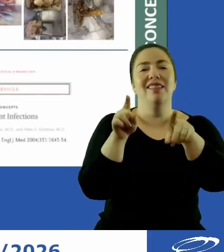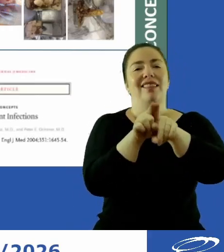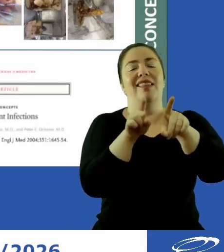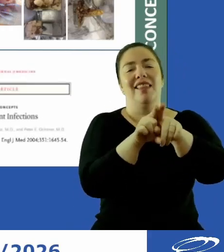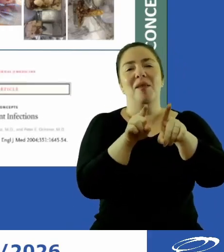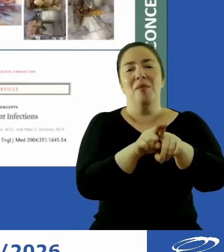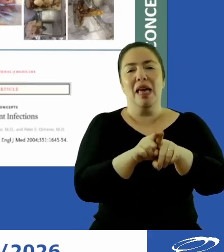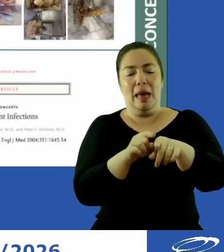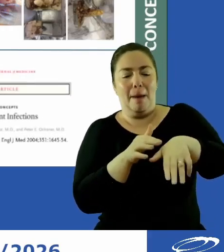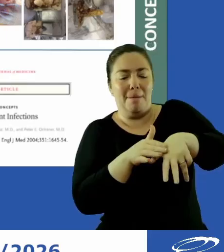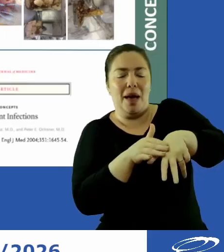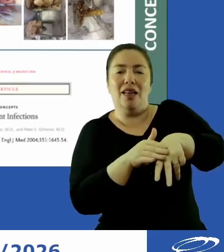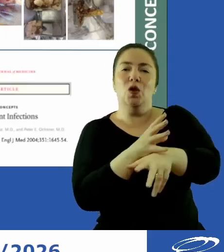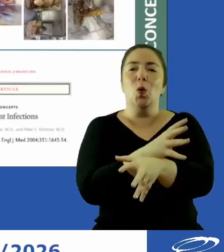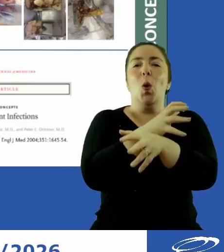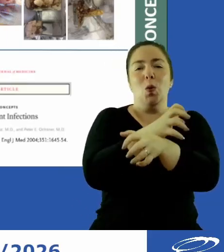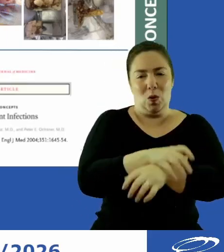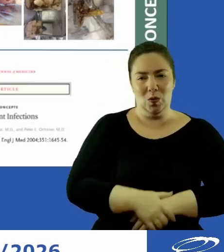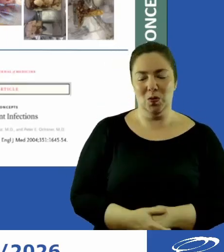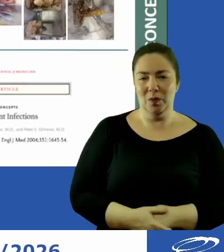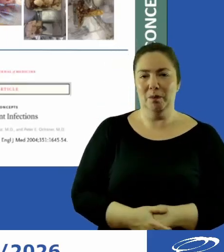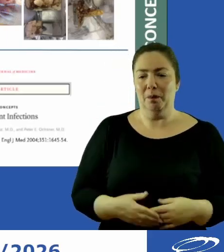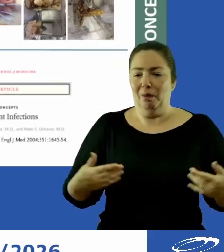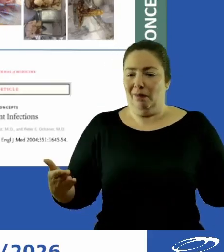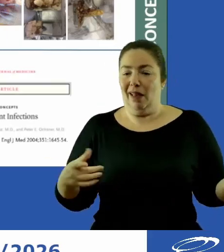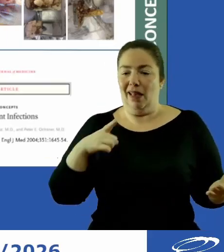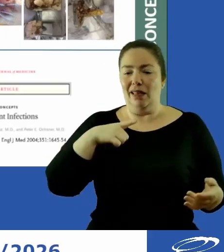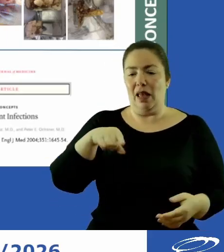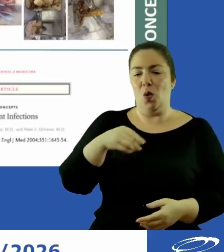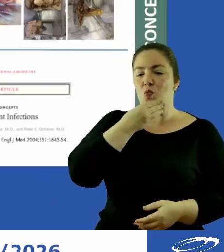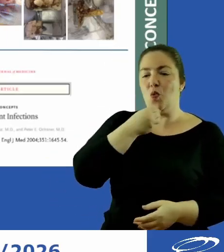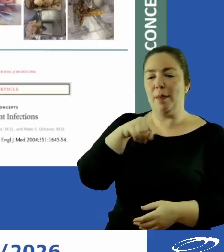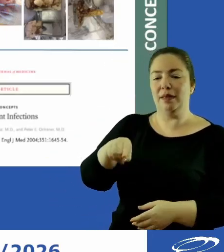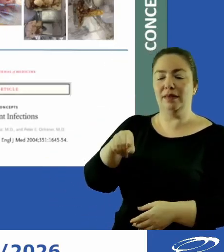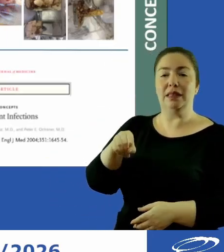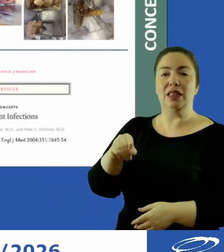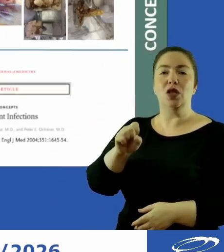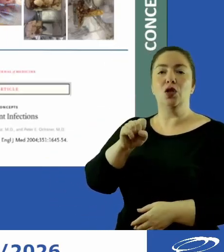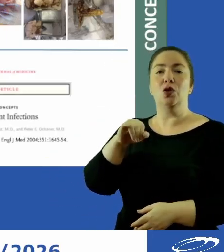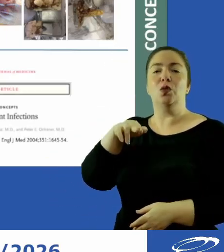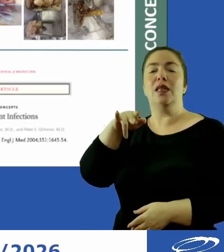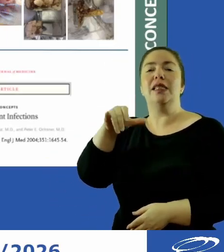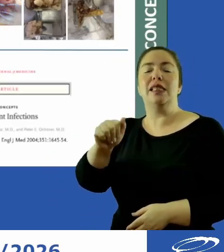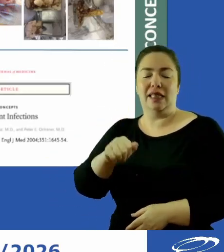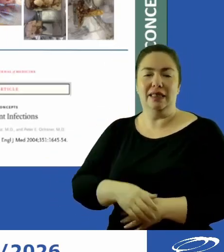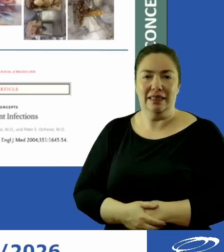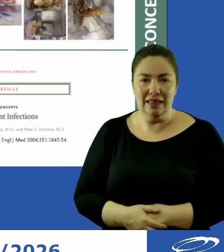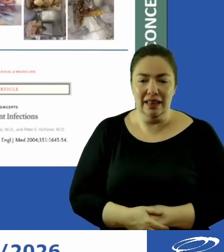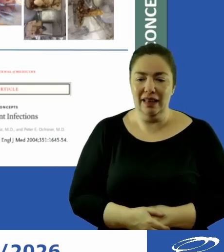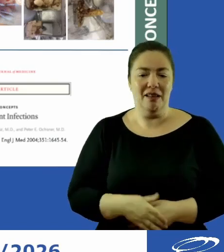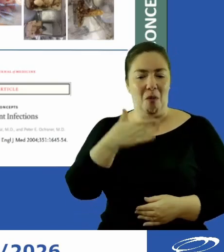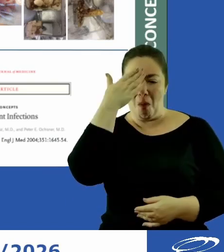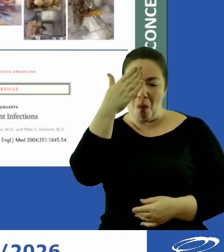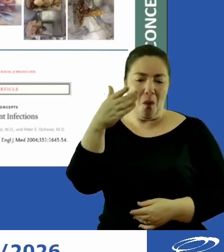partir daí, esse outro indivíduo, Zimmerli, um suíço e nossa geração, cresceu com esse indivíduo. Eu sou muito grato a esse indivíduo